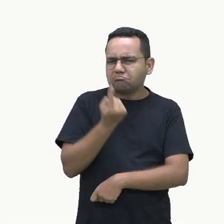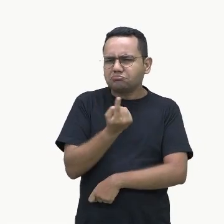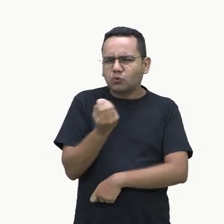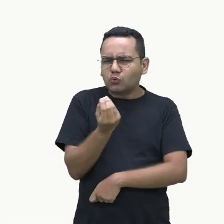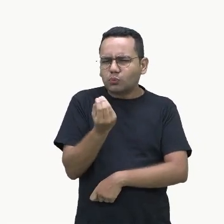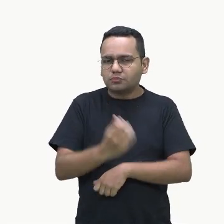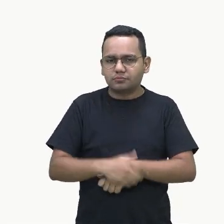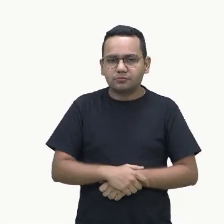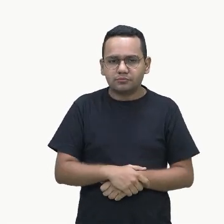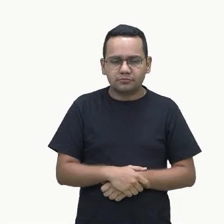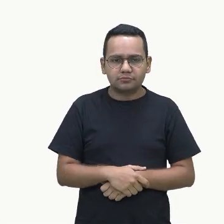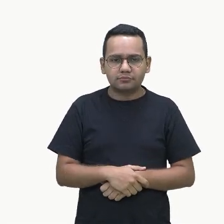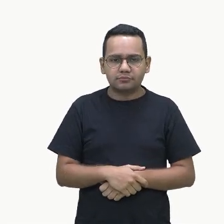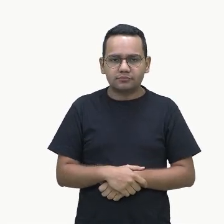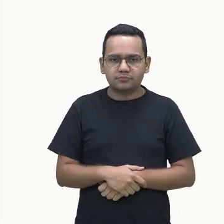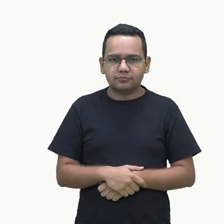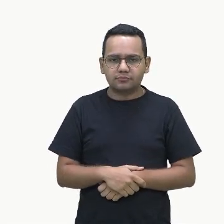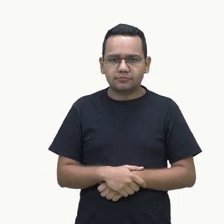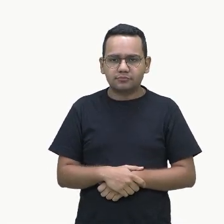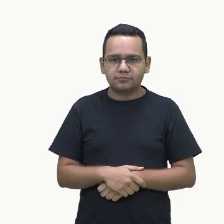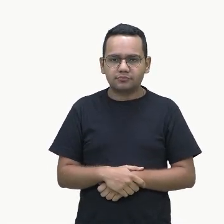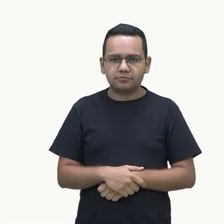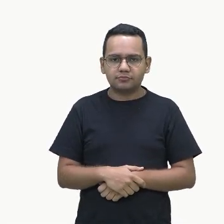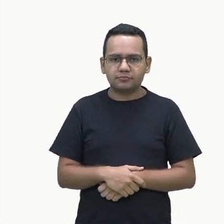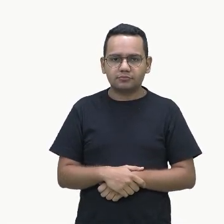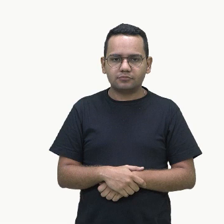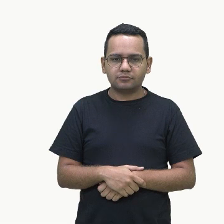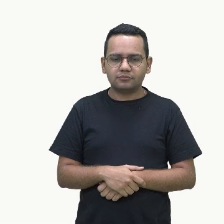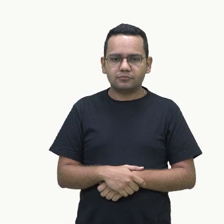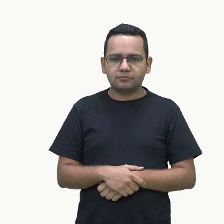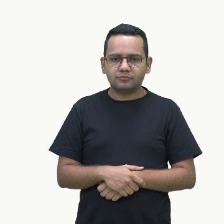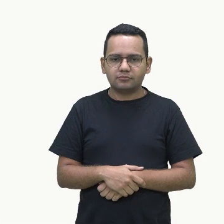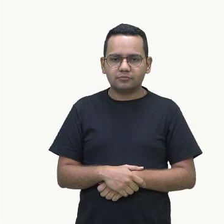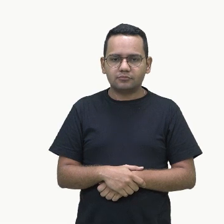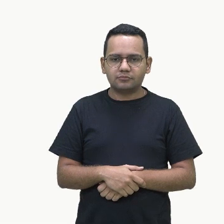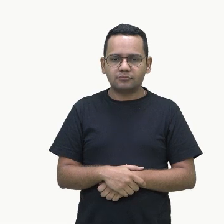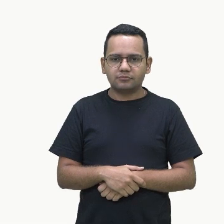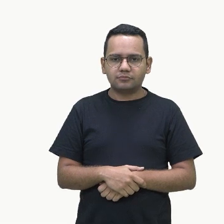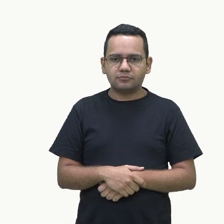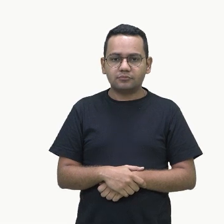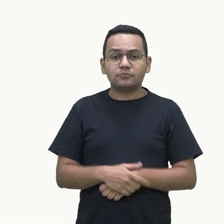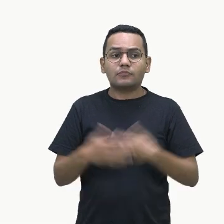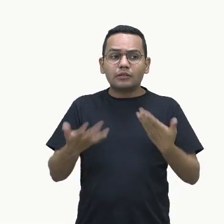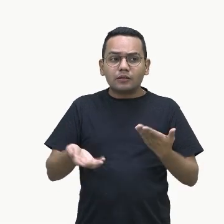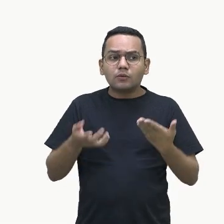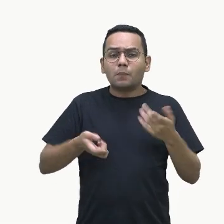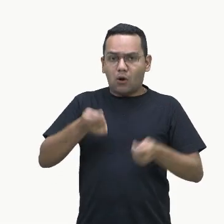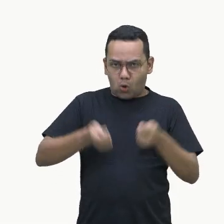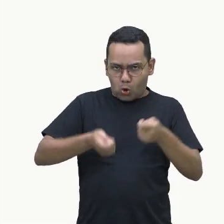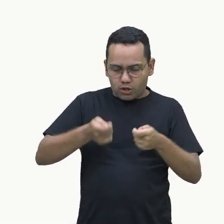eles pegaram uma corda, certo? E fizeram vários nós nessa corda.